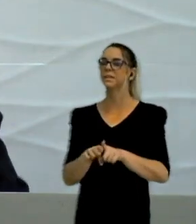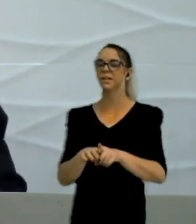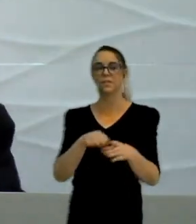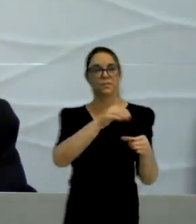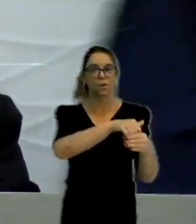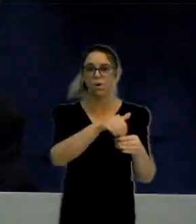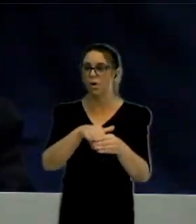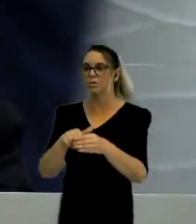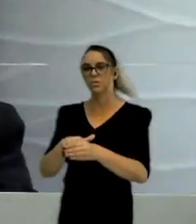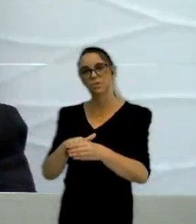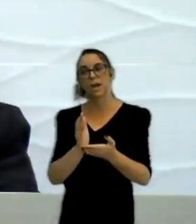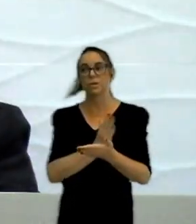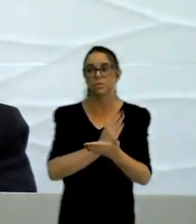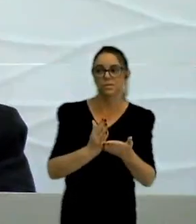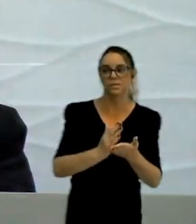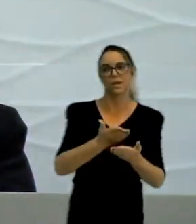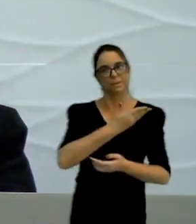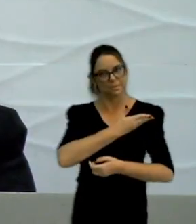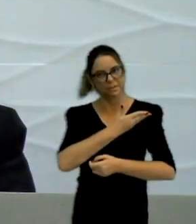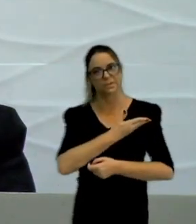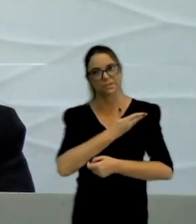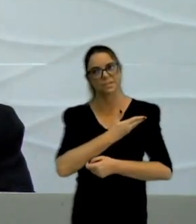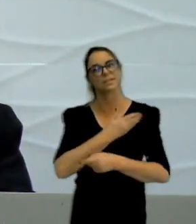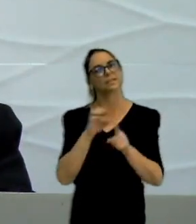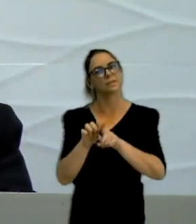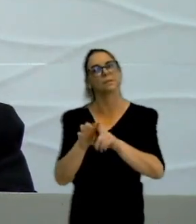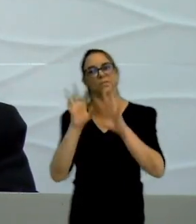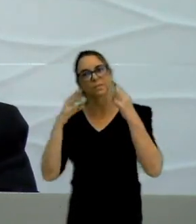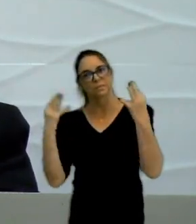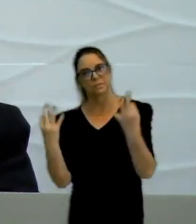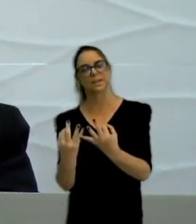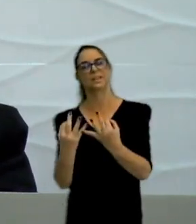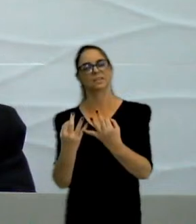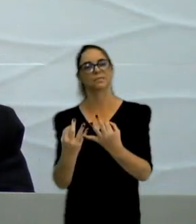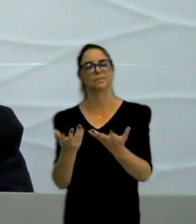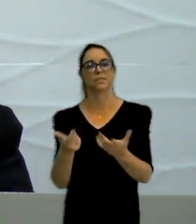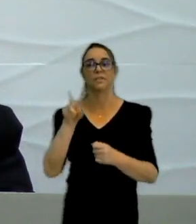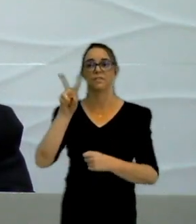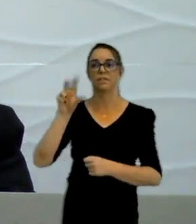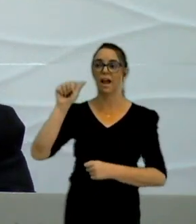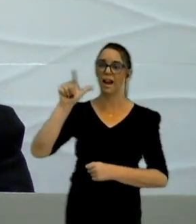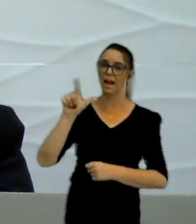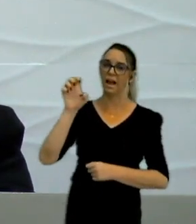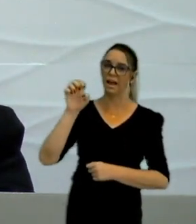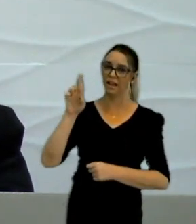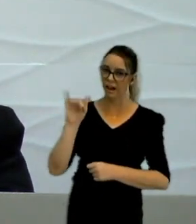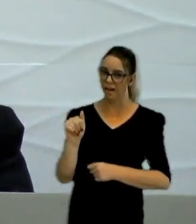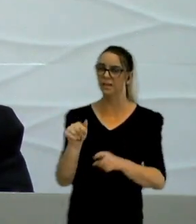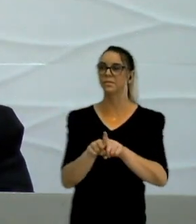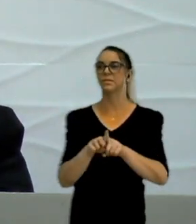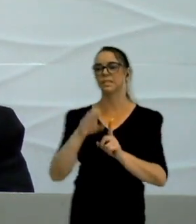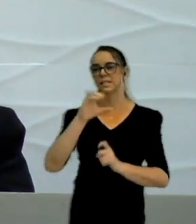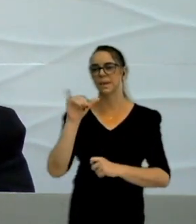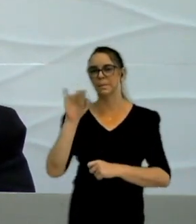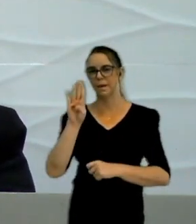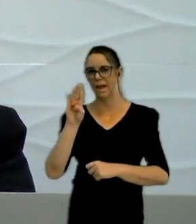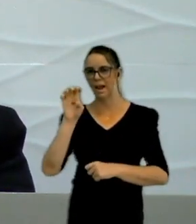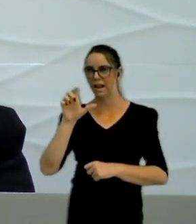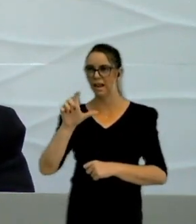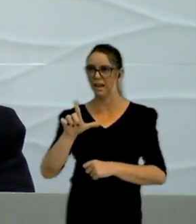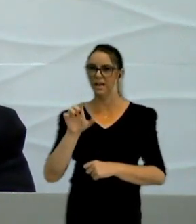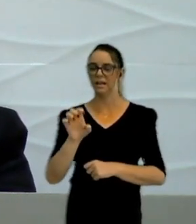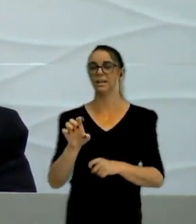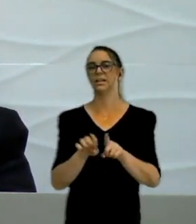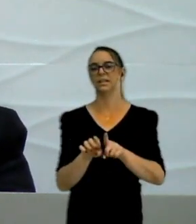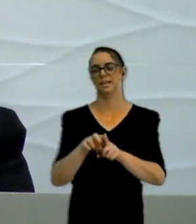de felicitações para alguns amigos e familiares. Valéria Almeida, Cibele Xavier,